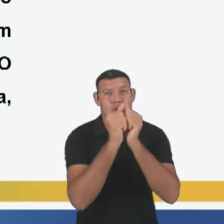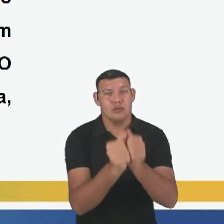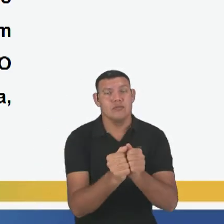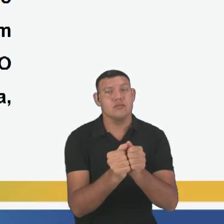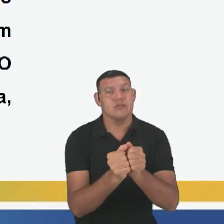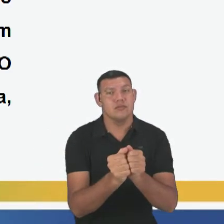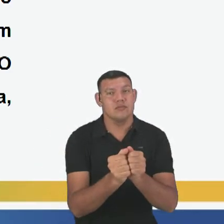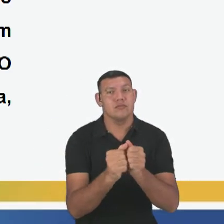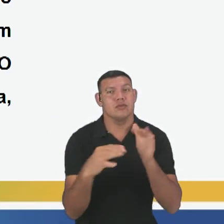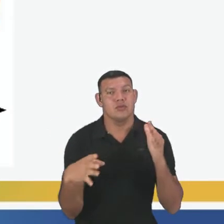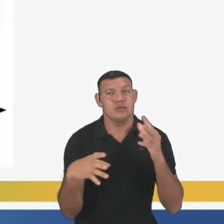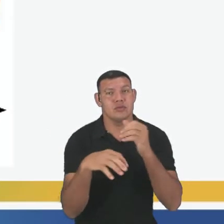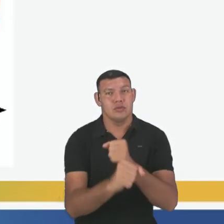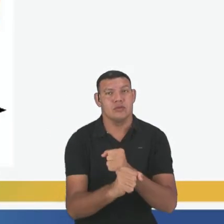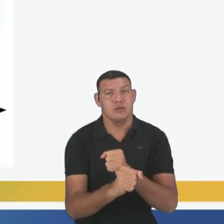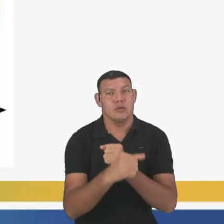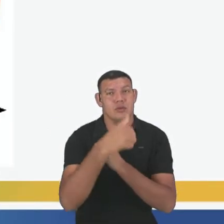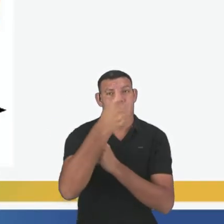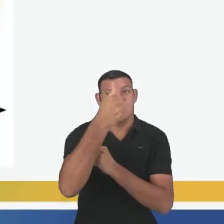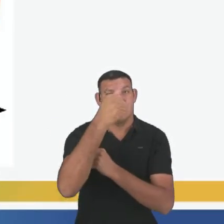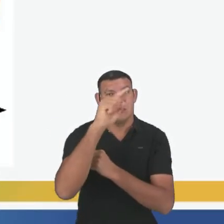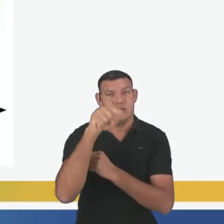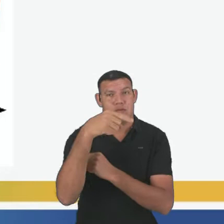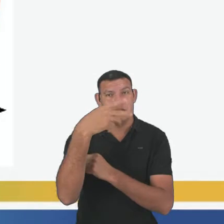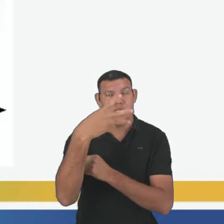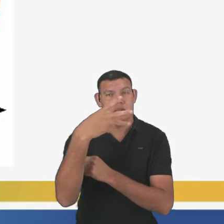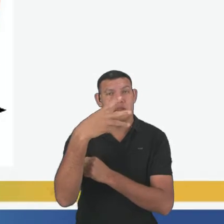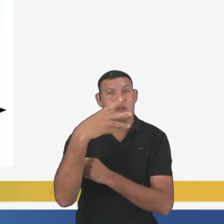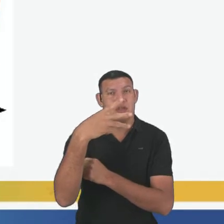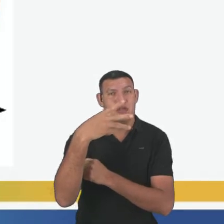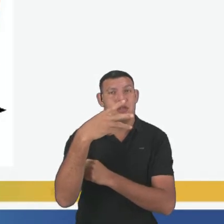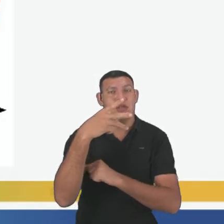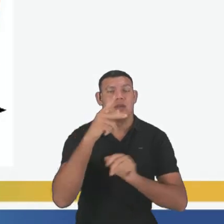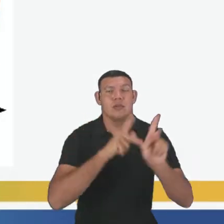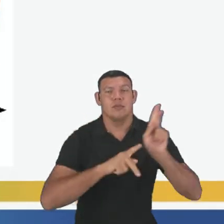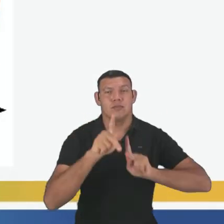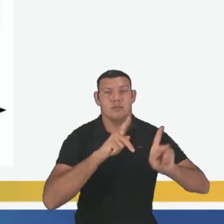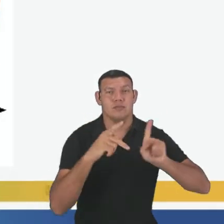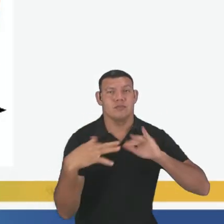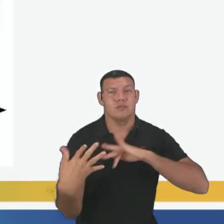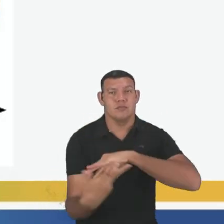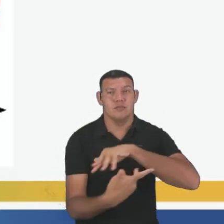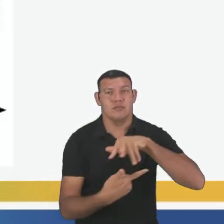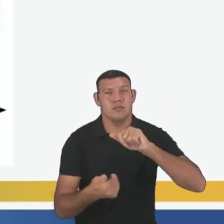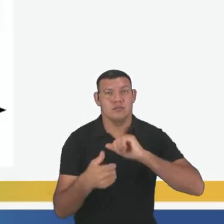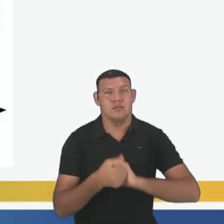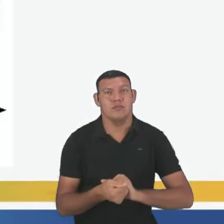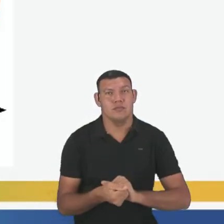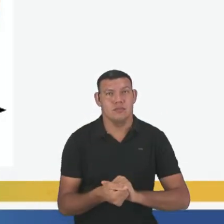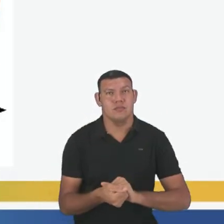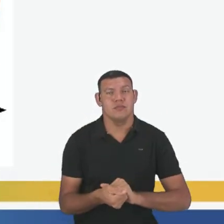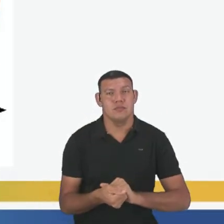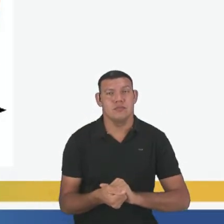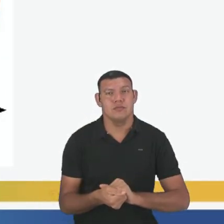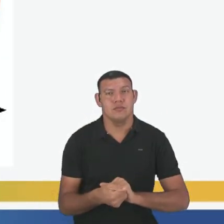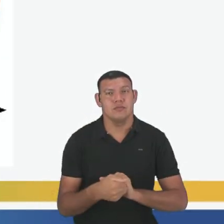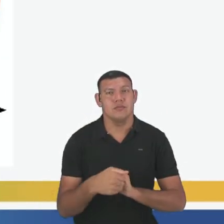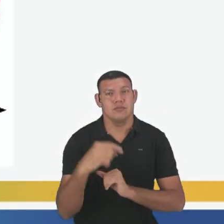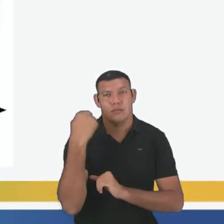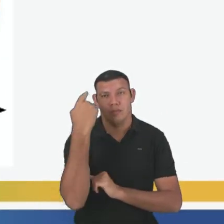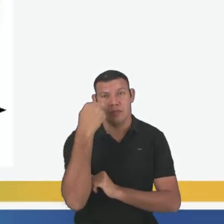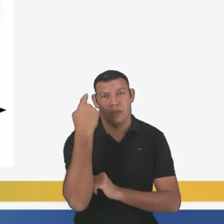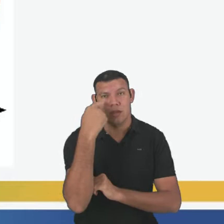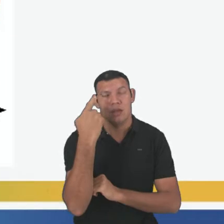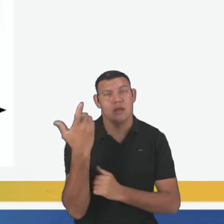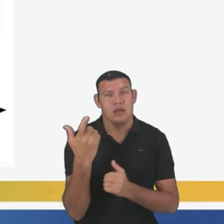da população mundial. Essa figura aí, embora ela esteja em espanhol, mas como ela é uma figura